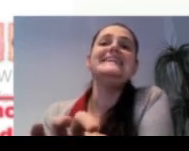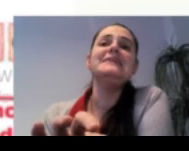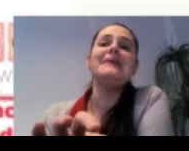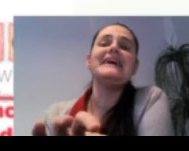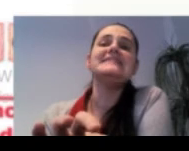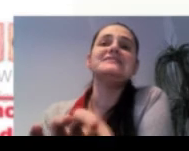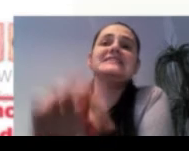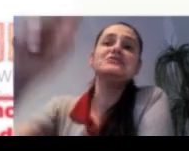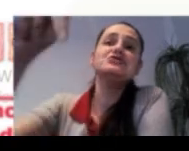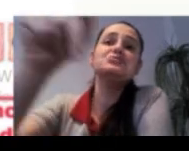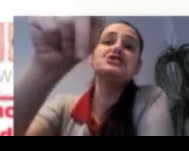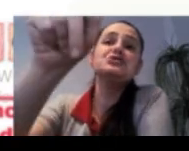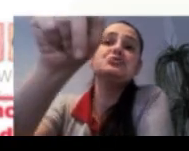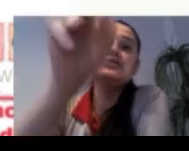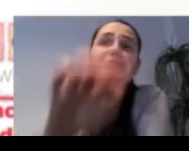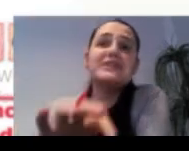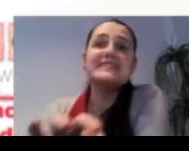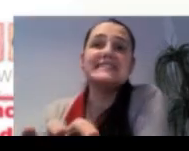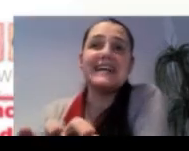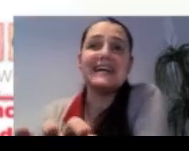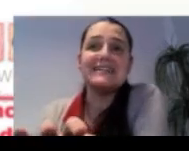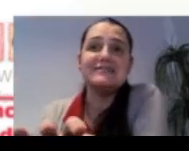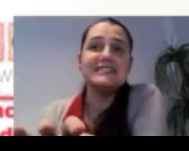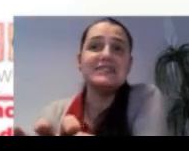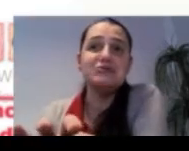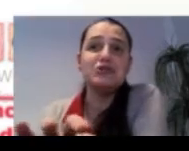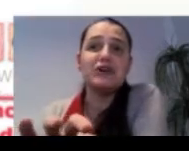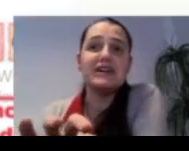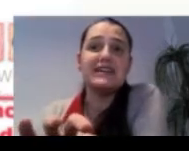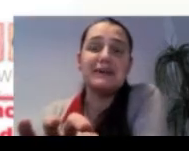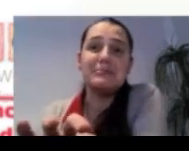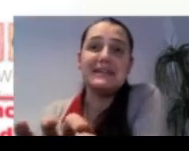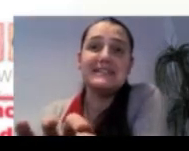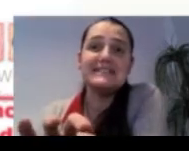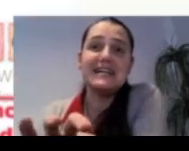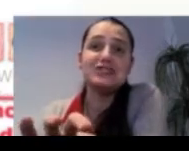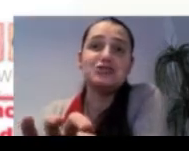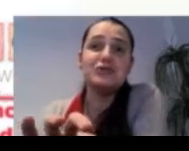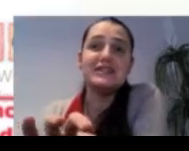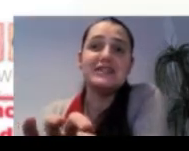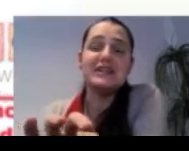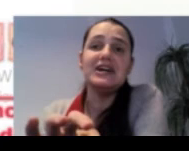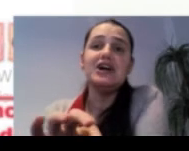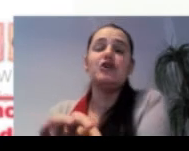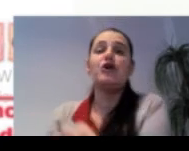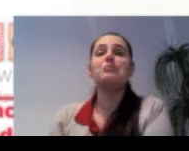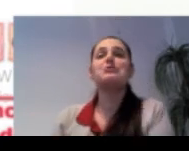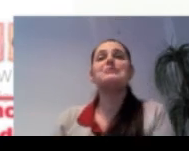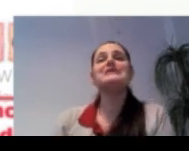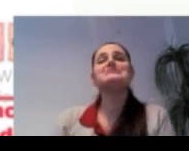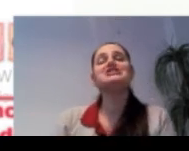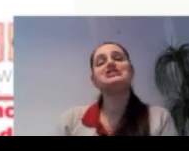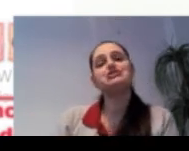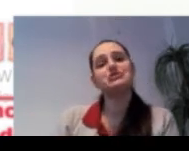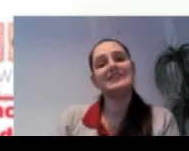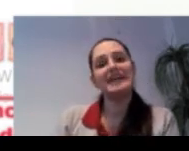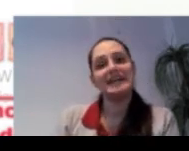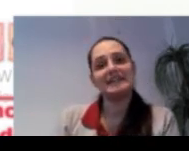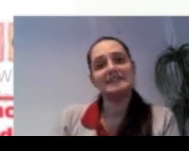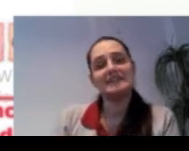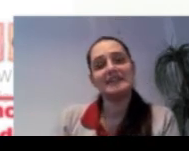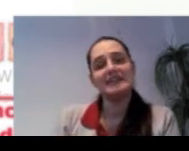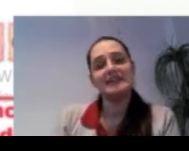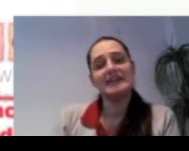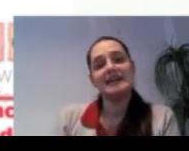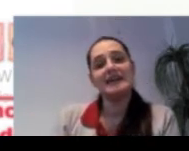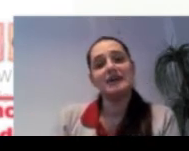uma adenina a mais. Você não substitui o que está, você não troca, apenas adiciona. Qual o problema de